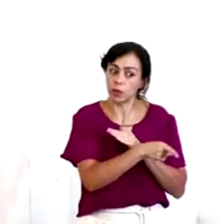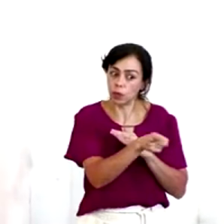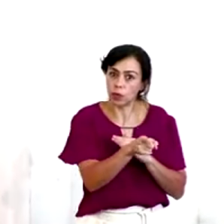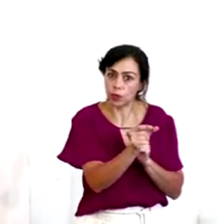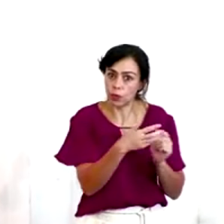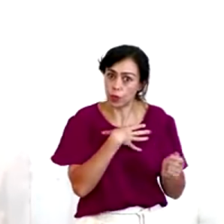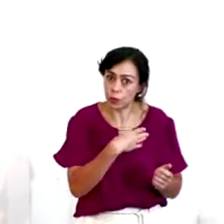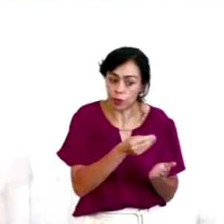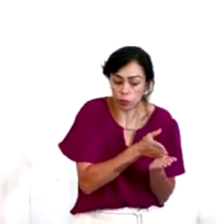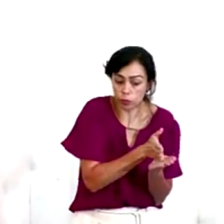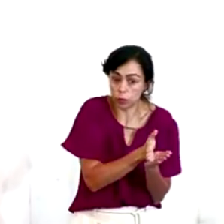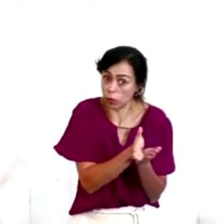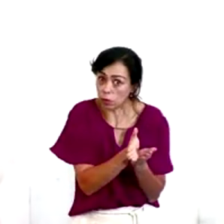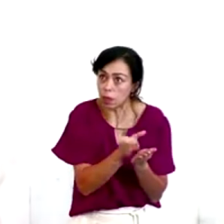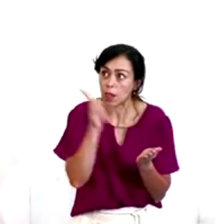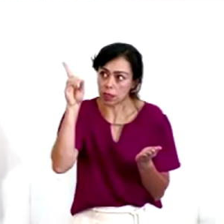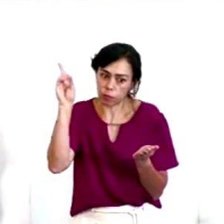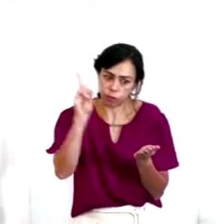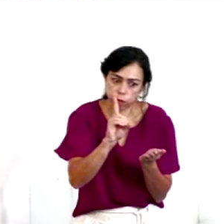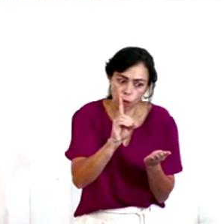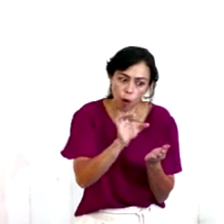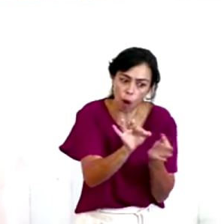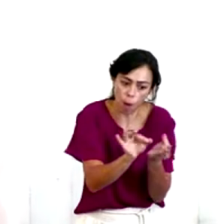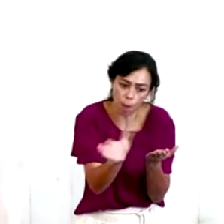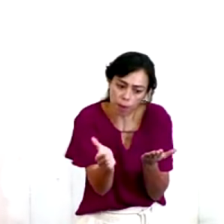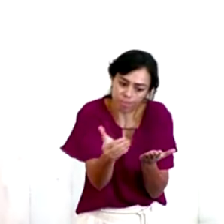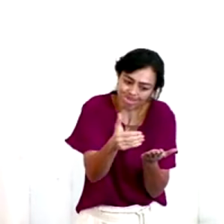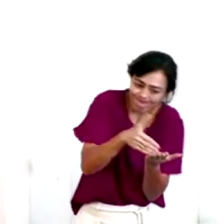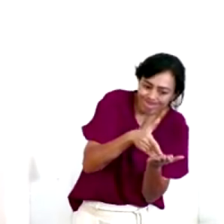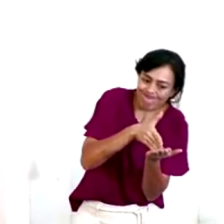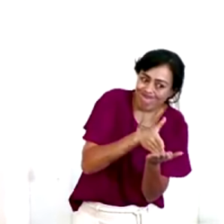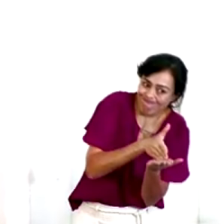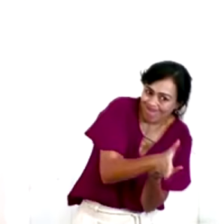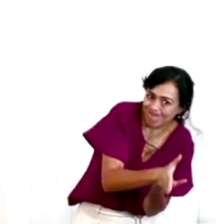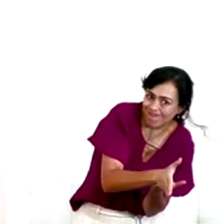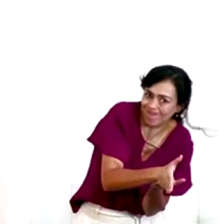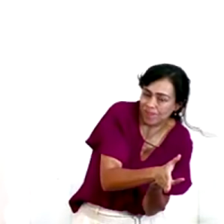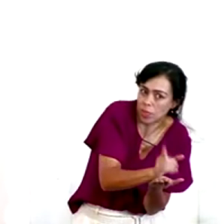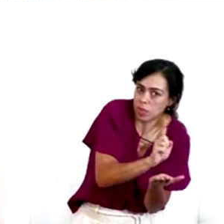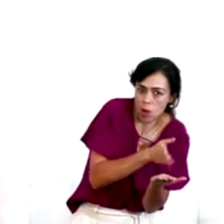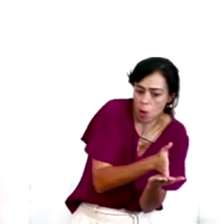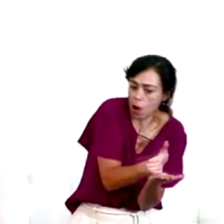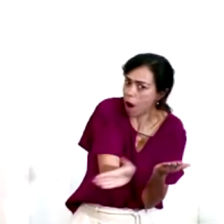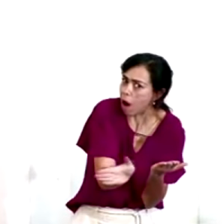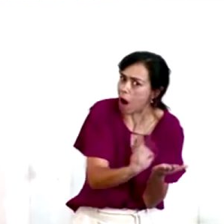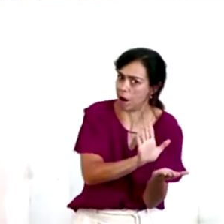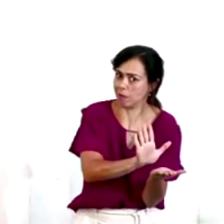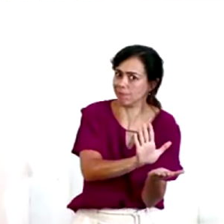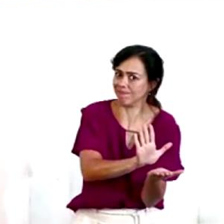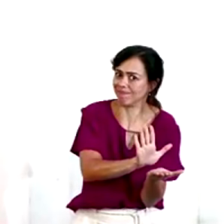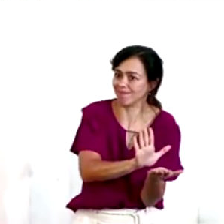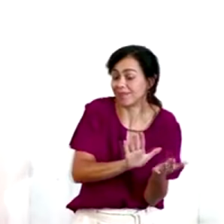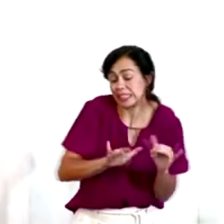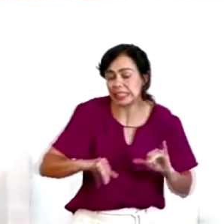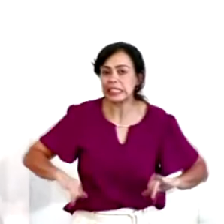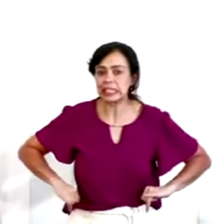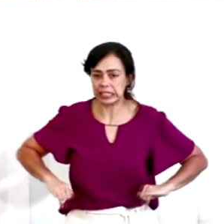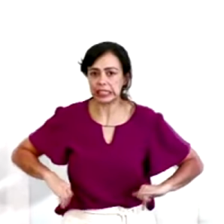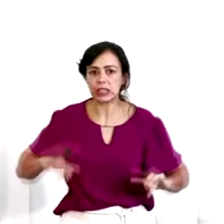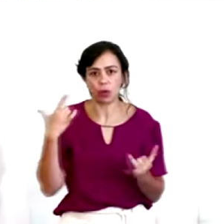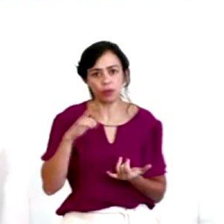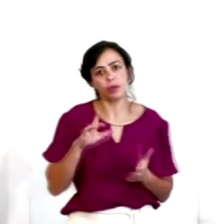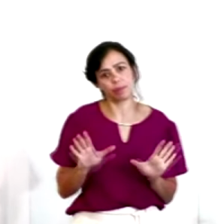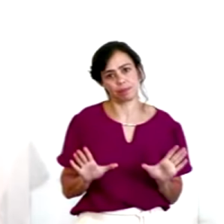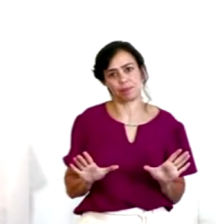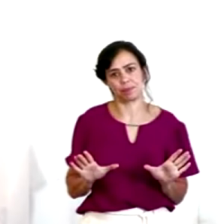3 distintos estágios, onde este grande império da antiguidade invade Judá